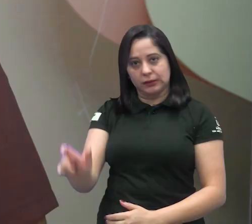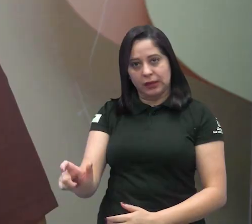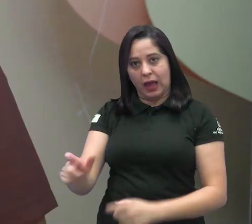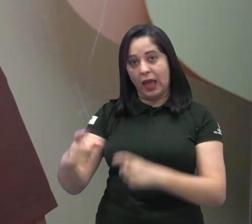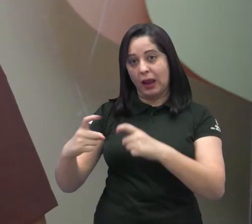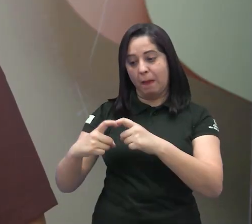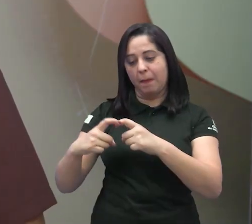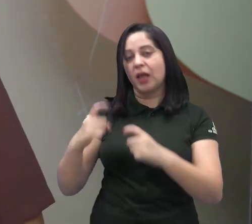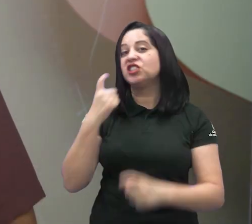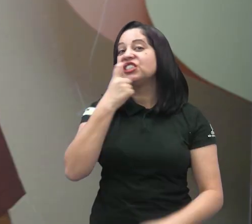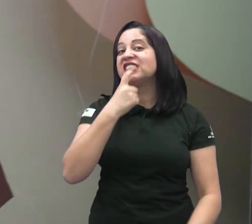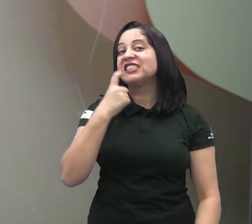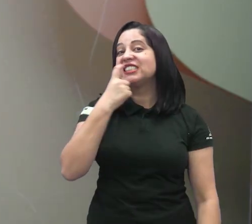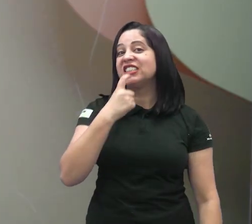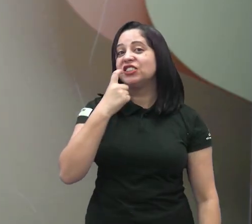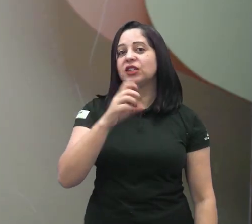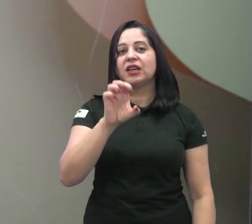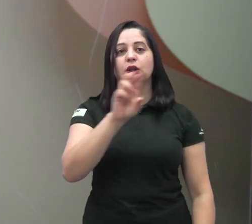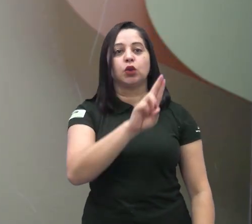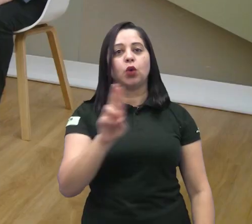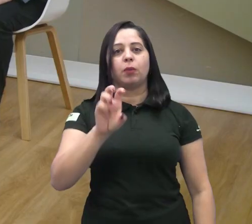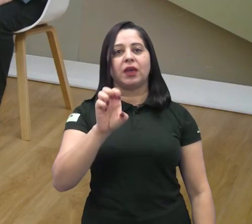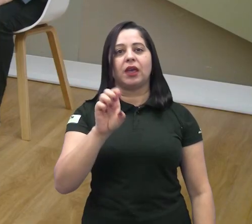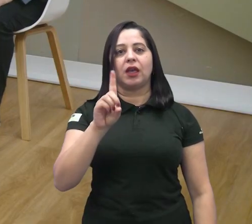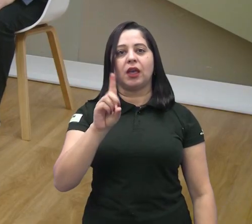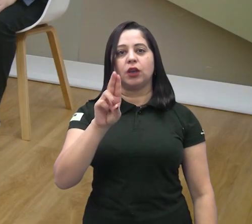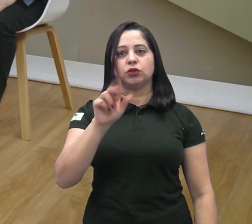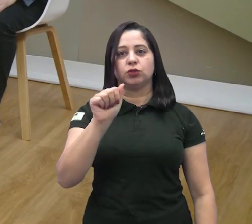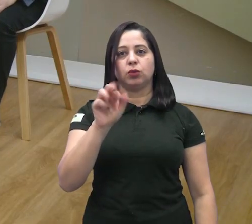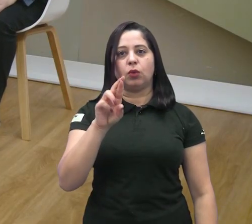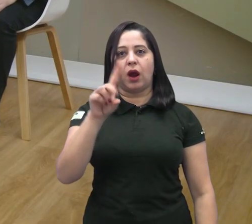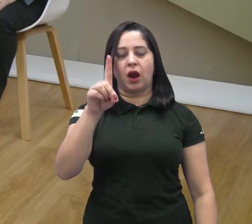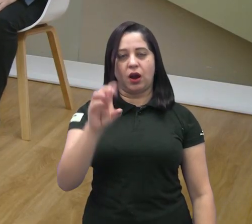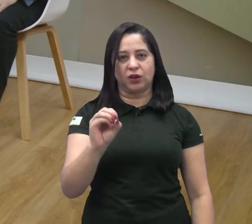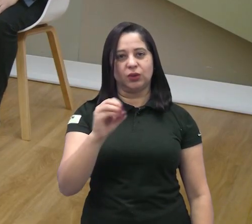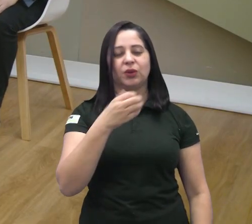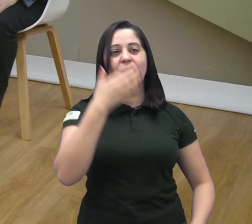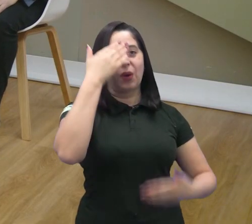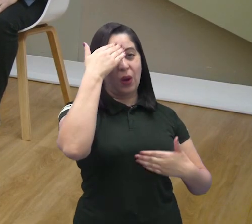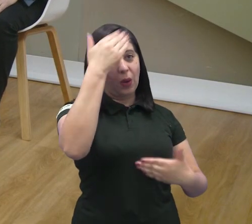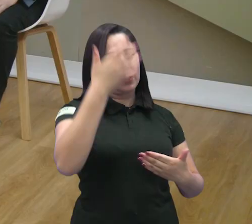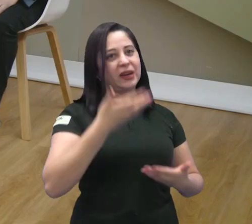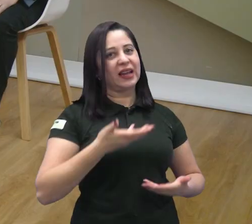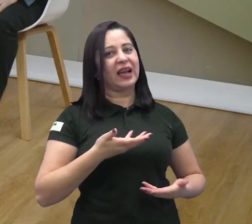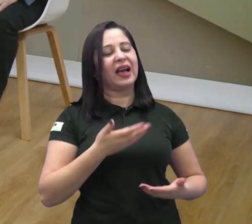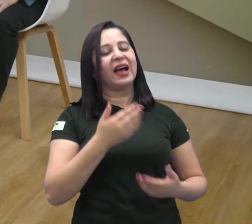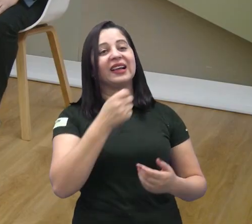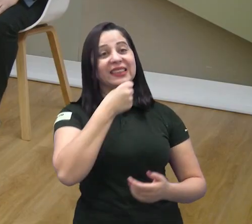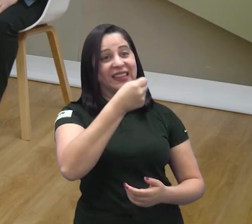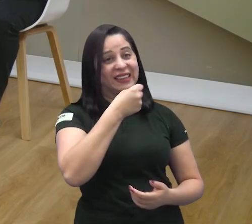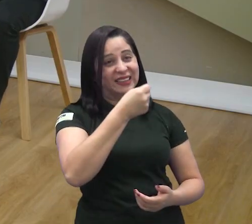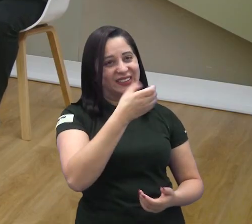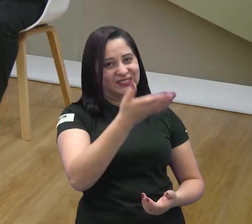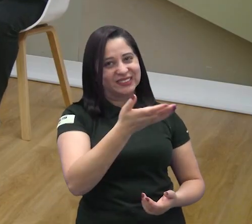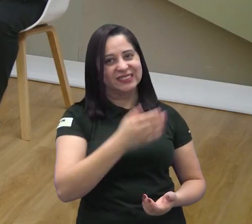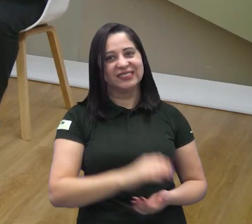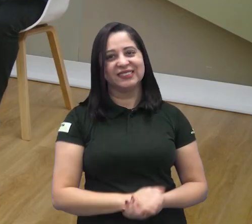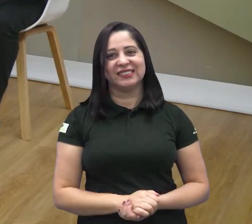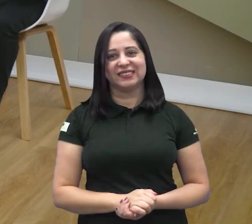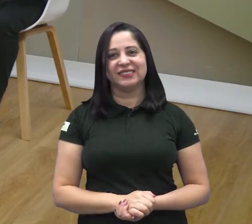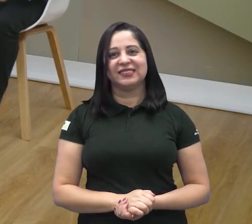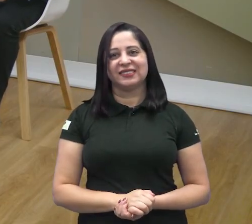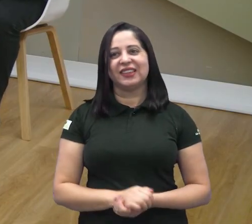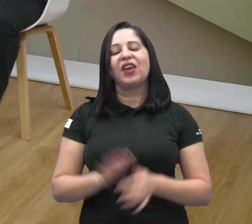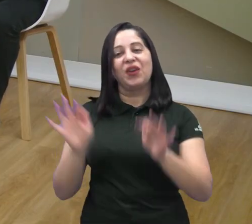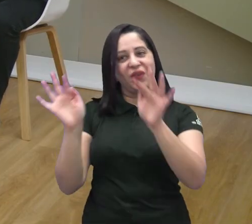cirurgião dentista Eduardo Gama. Doutor, muito obrigada pela participação. Olá, Gi,